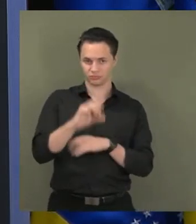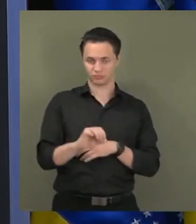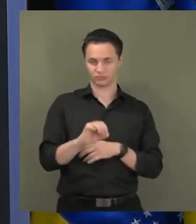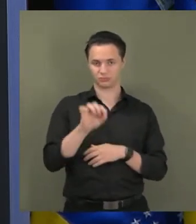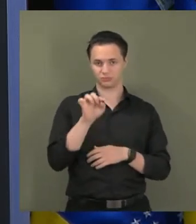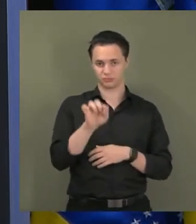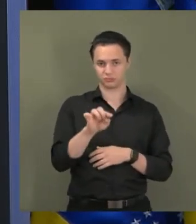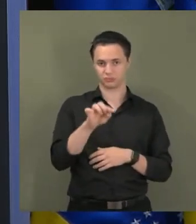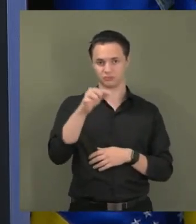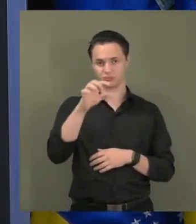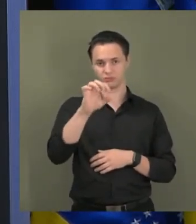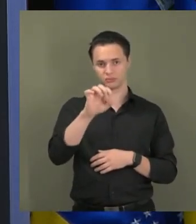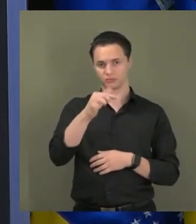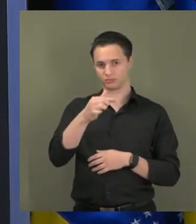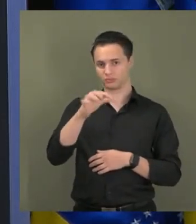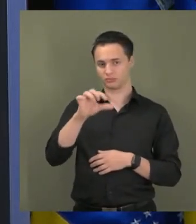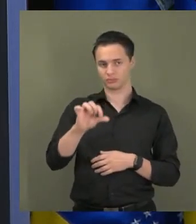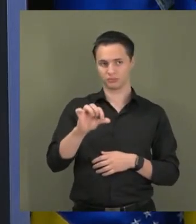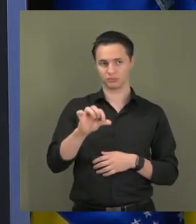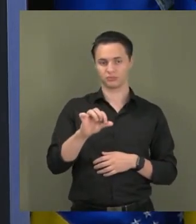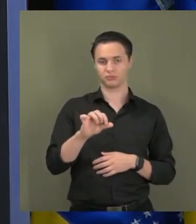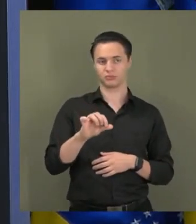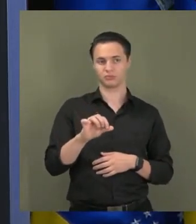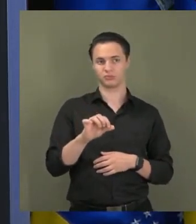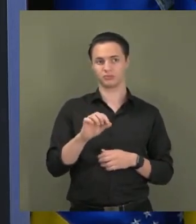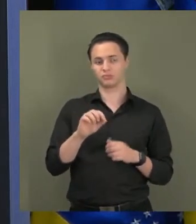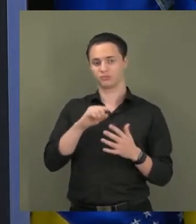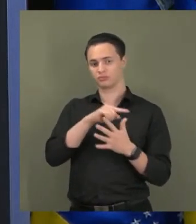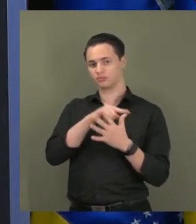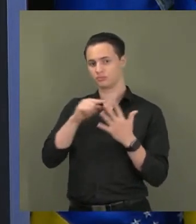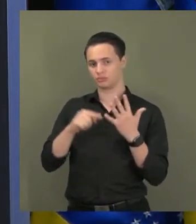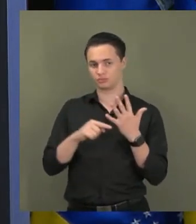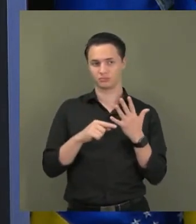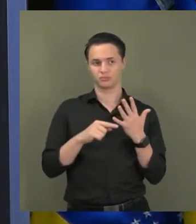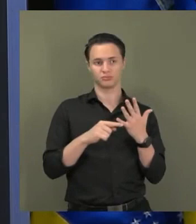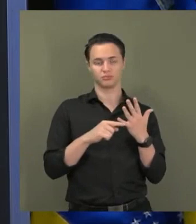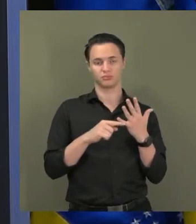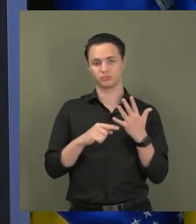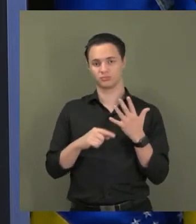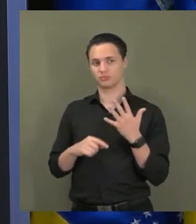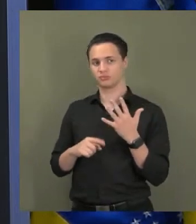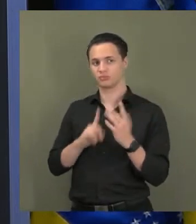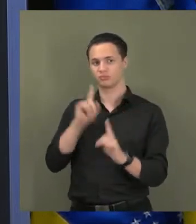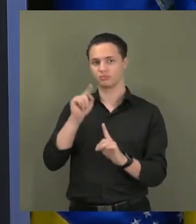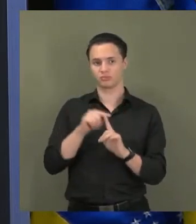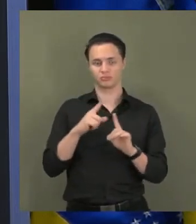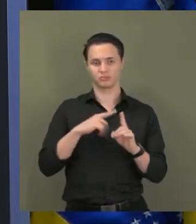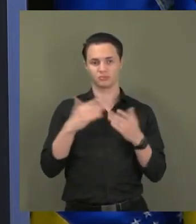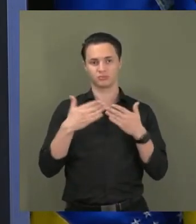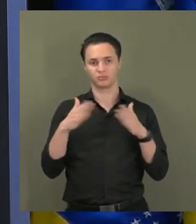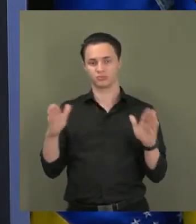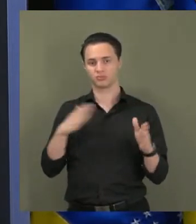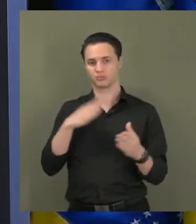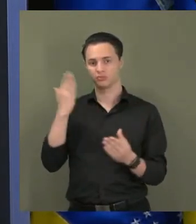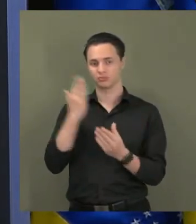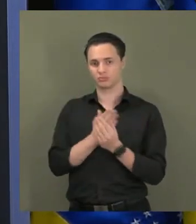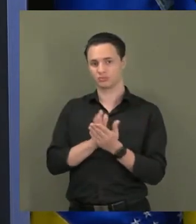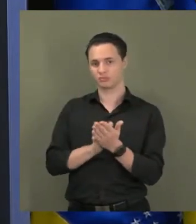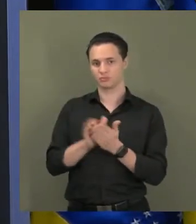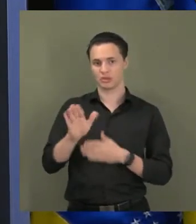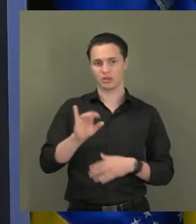10.079 de 1950, que define 5 condições, senador Magno Malta, para a abertura de processo de